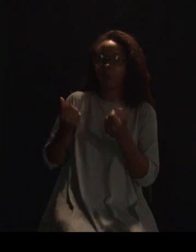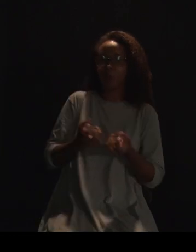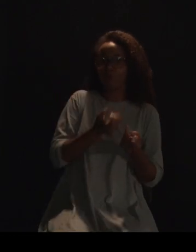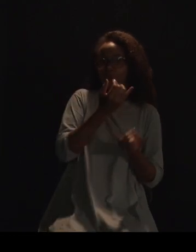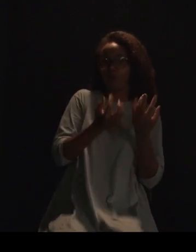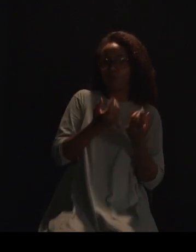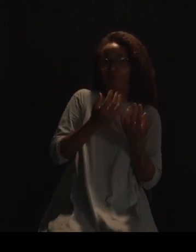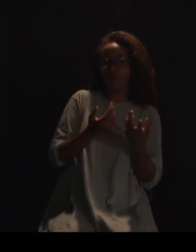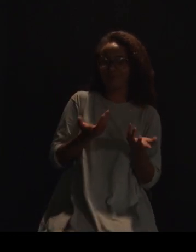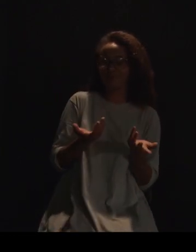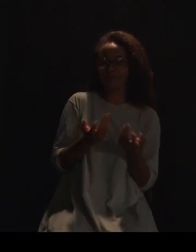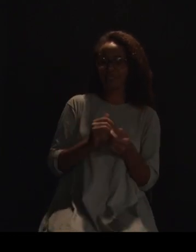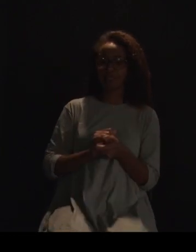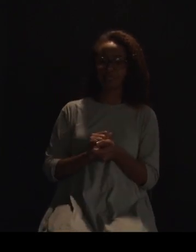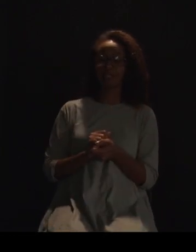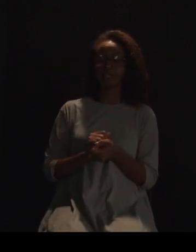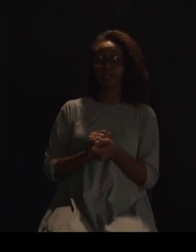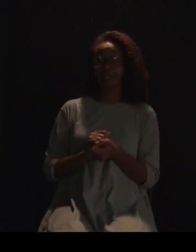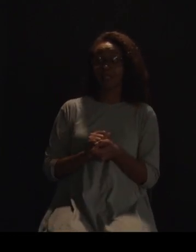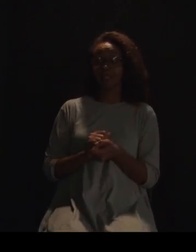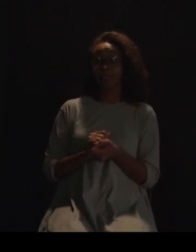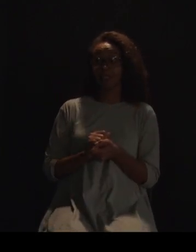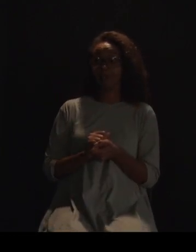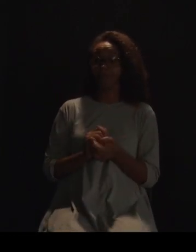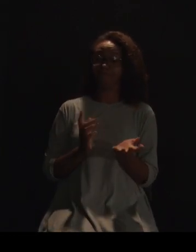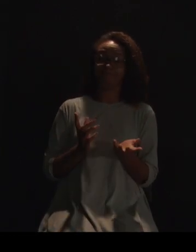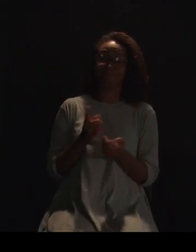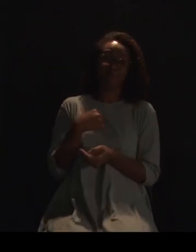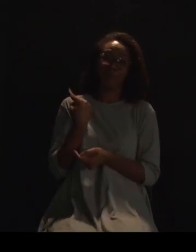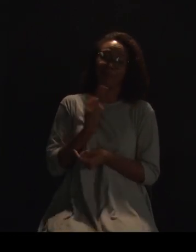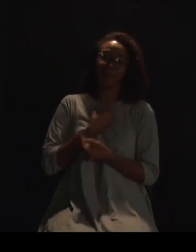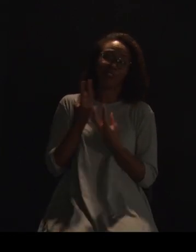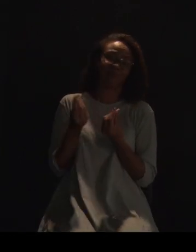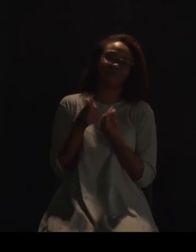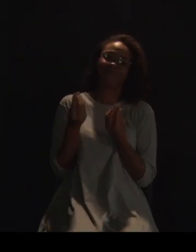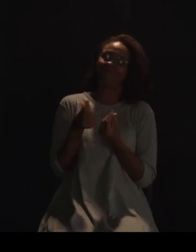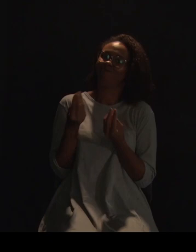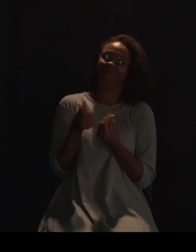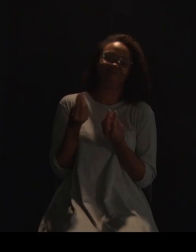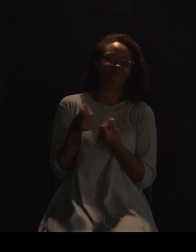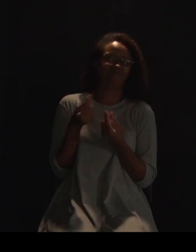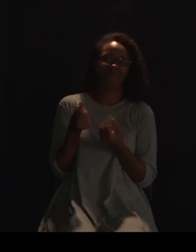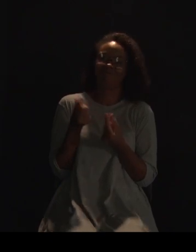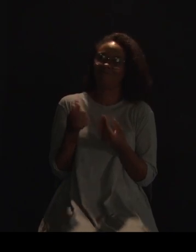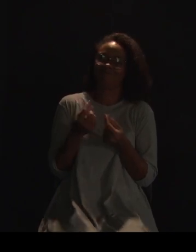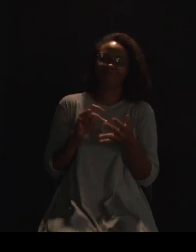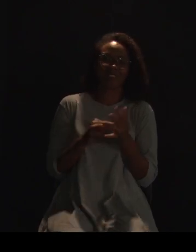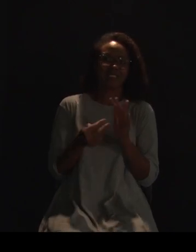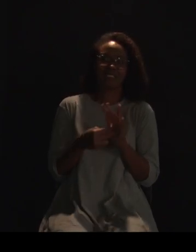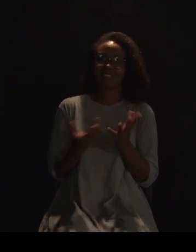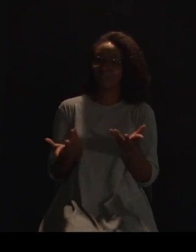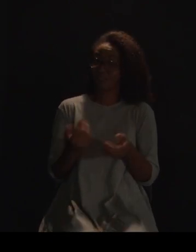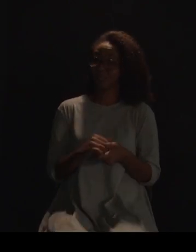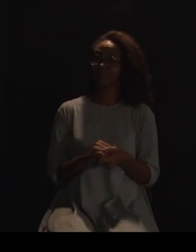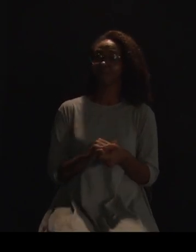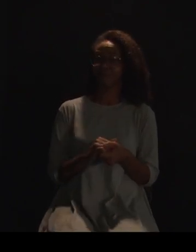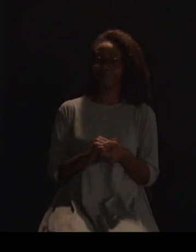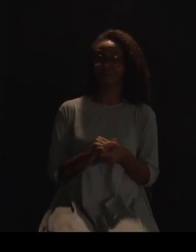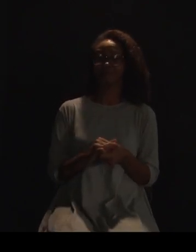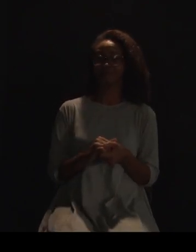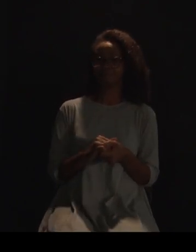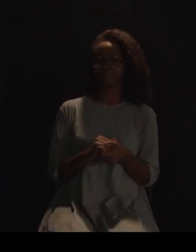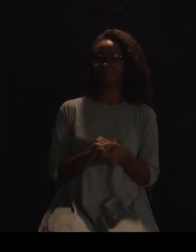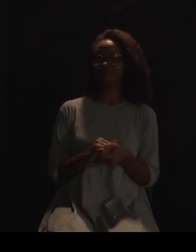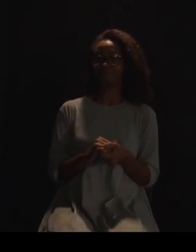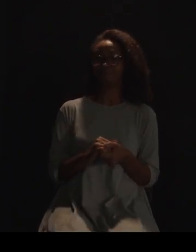pra nós é não traz muito sentido assim mas quando é é a